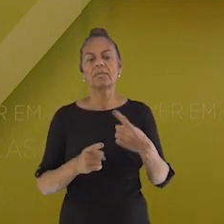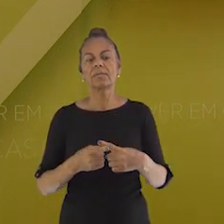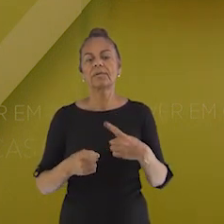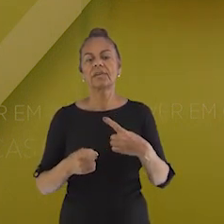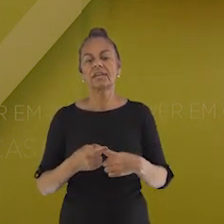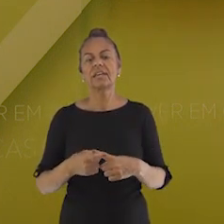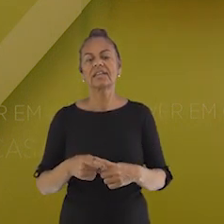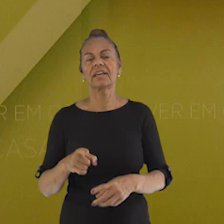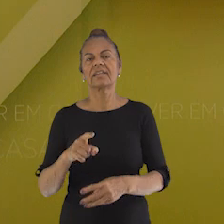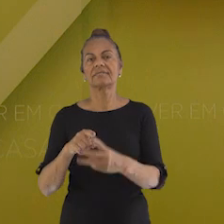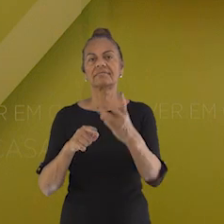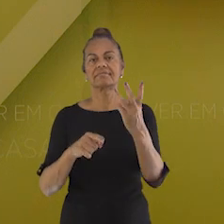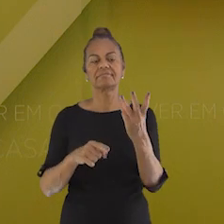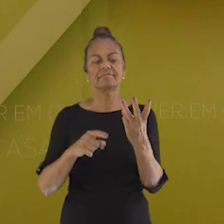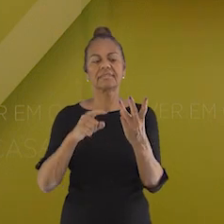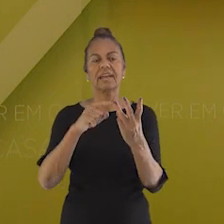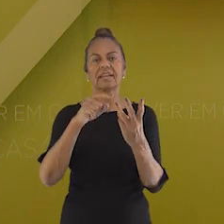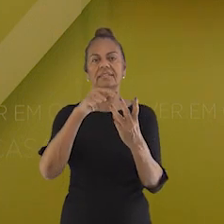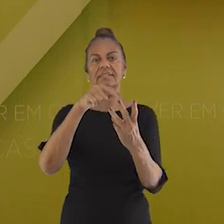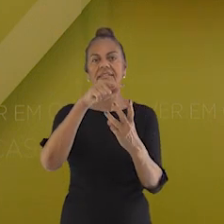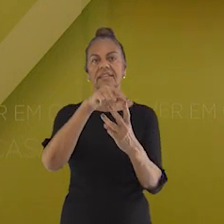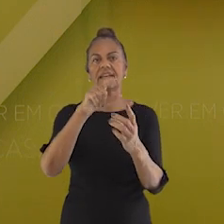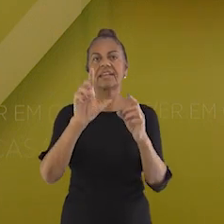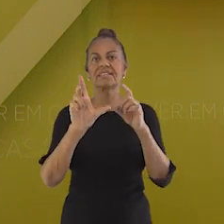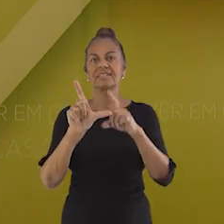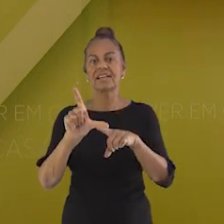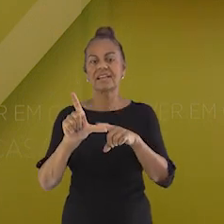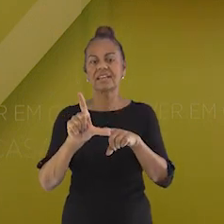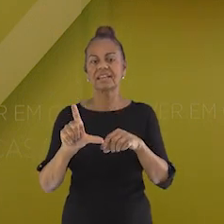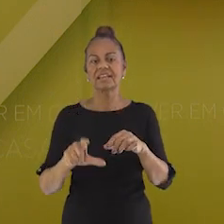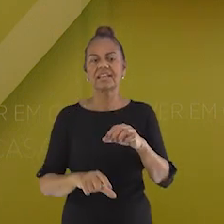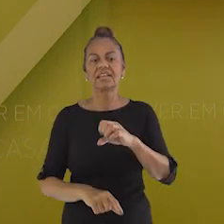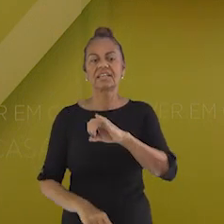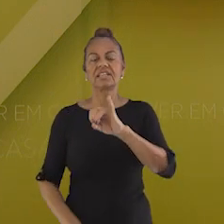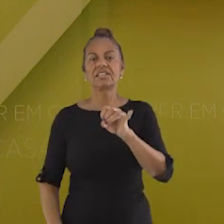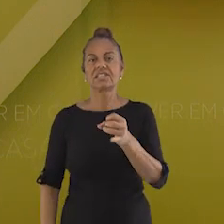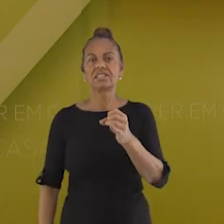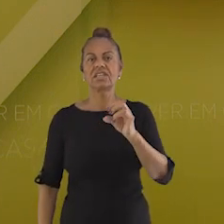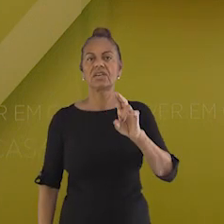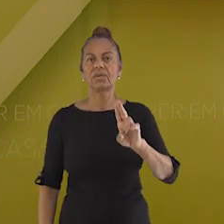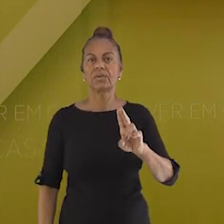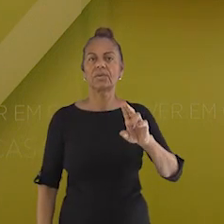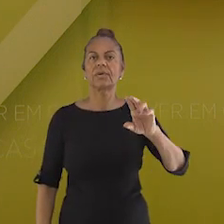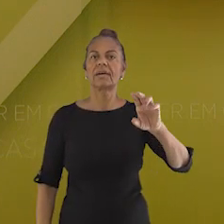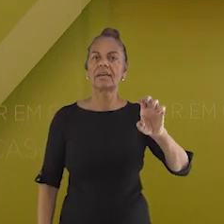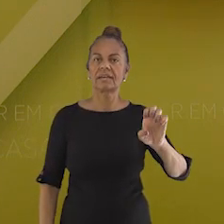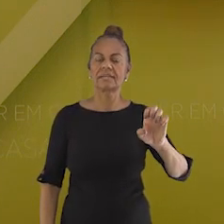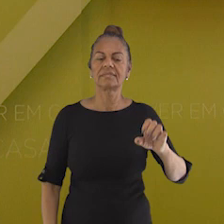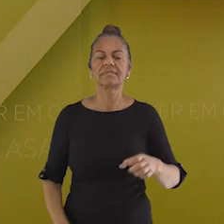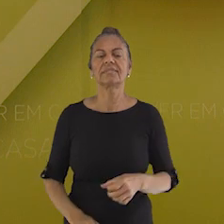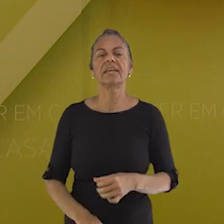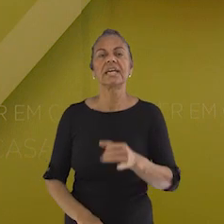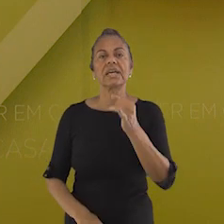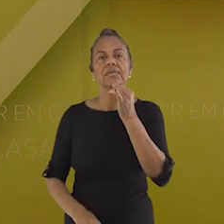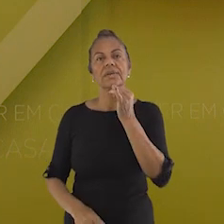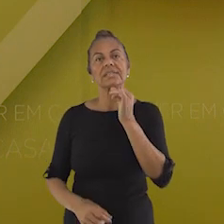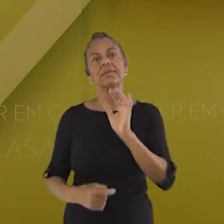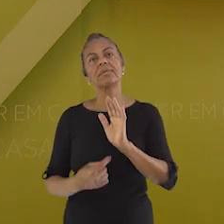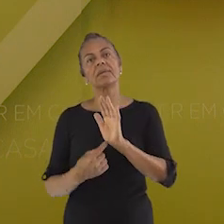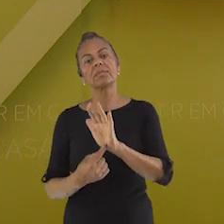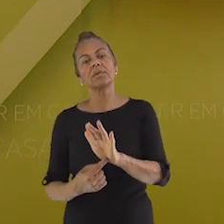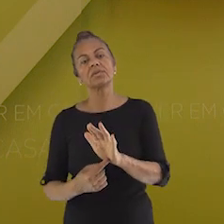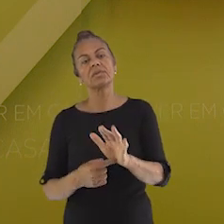são formadas por 3 letras, no caso, G, U, E. E os exemplos que ele